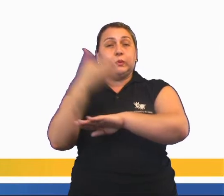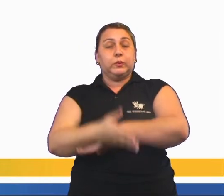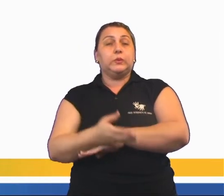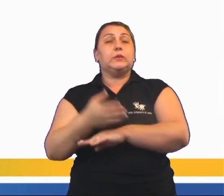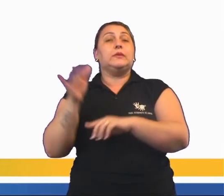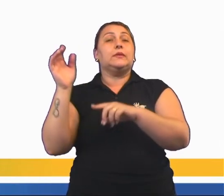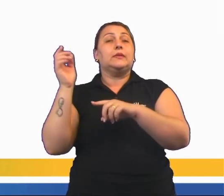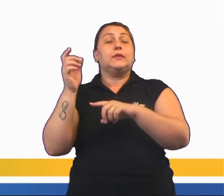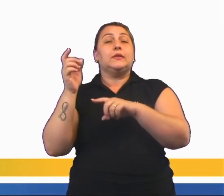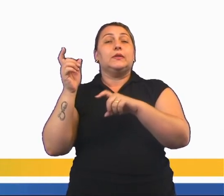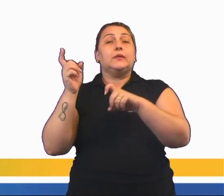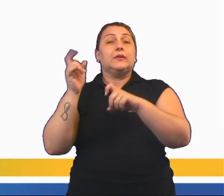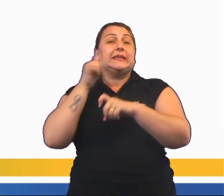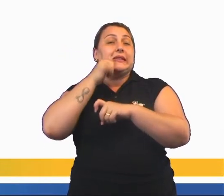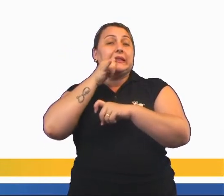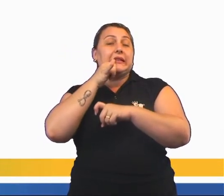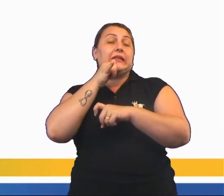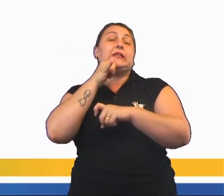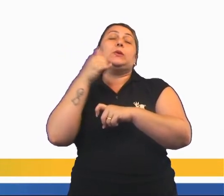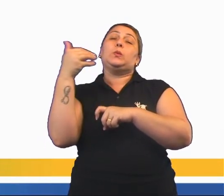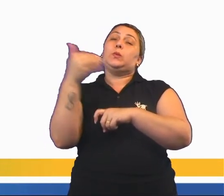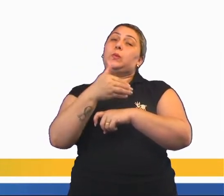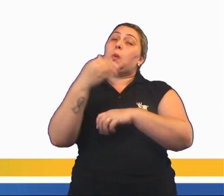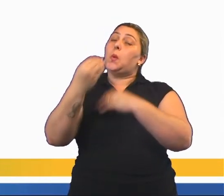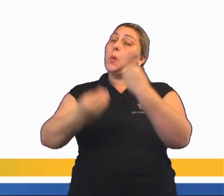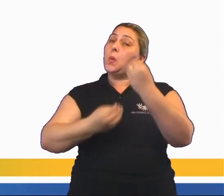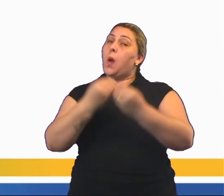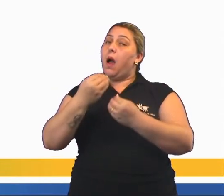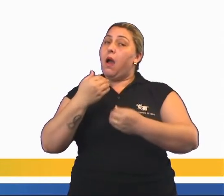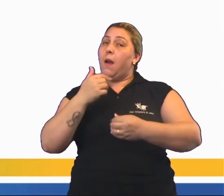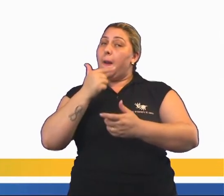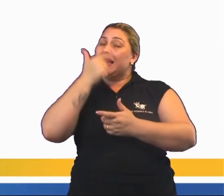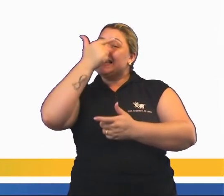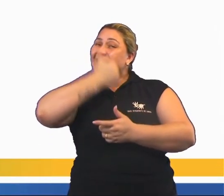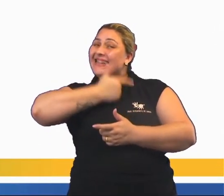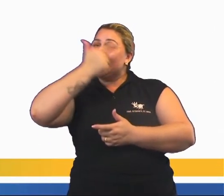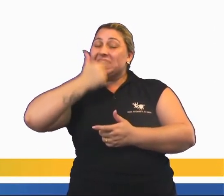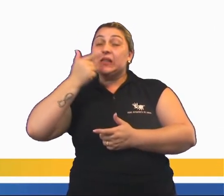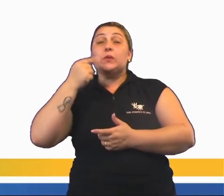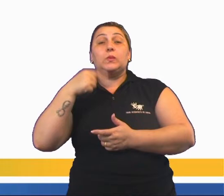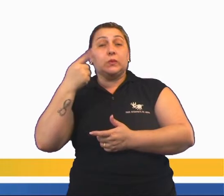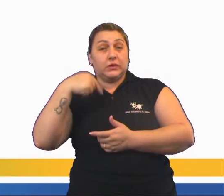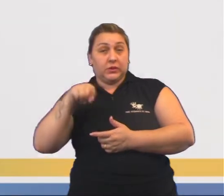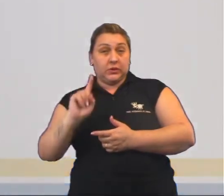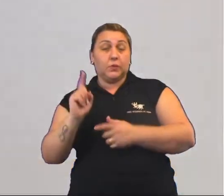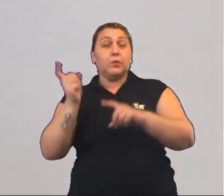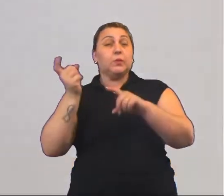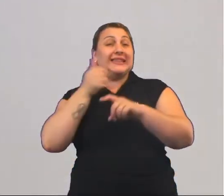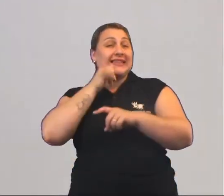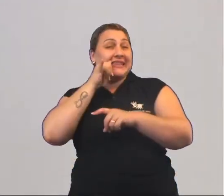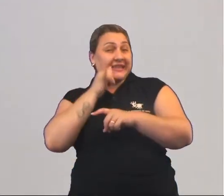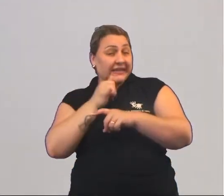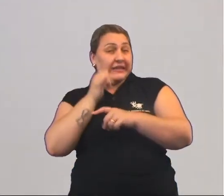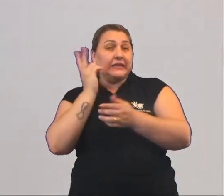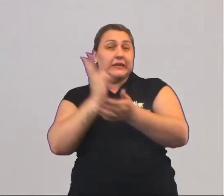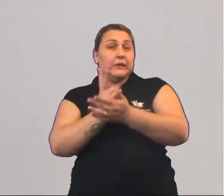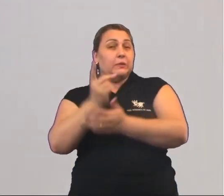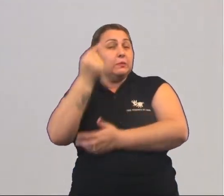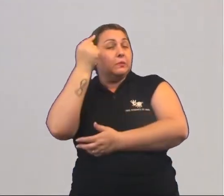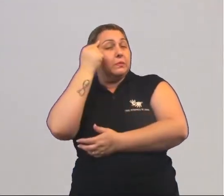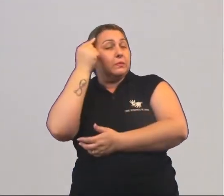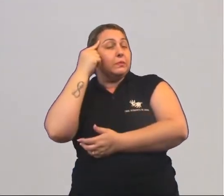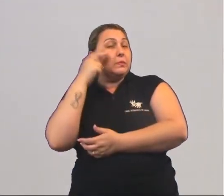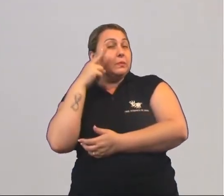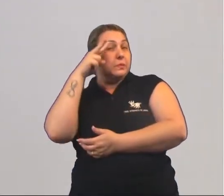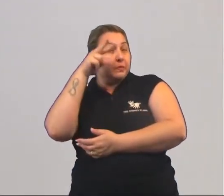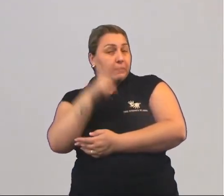dentista regularmente. E como está a sua higiene bucal? Você tem ido ao dentista regularmente? Pensando e